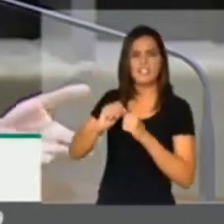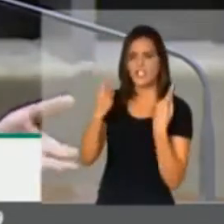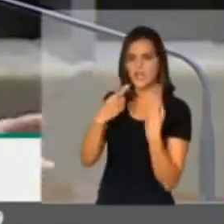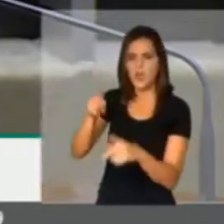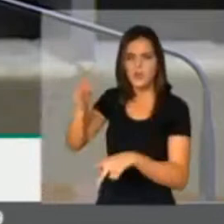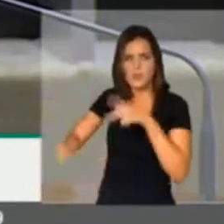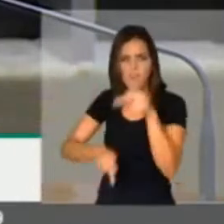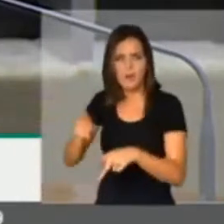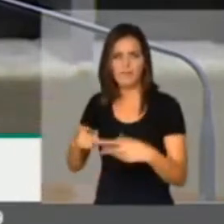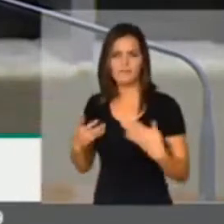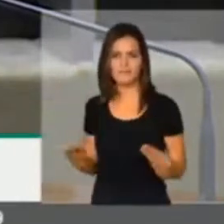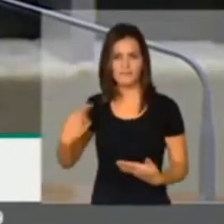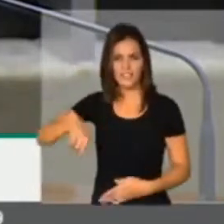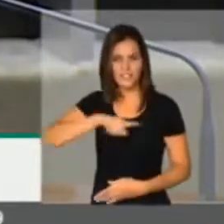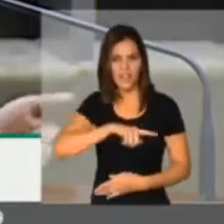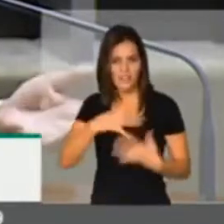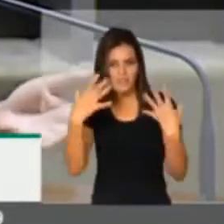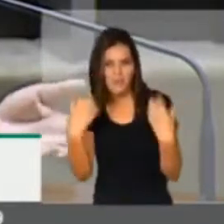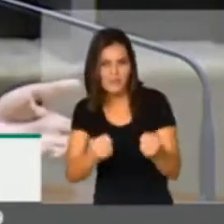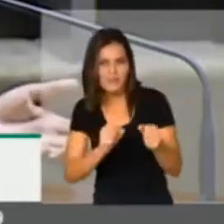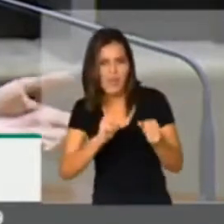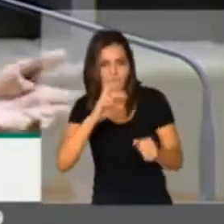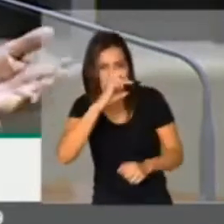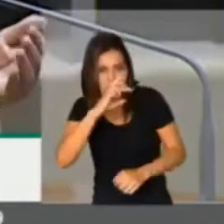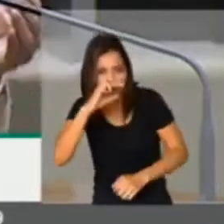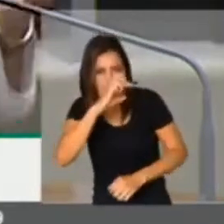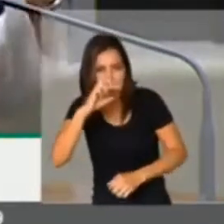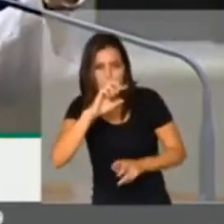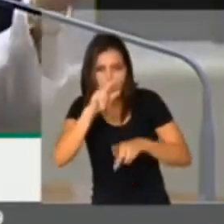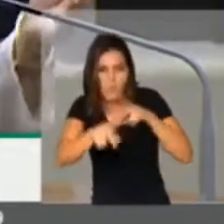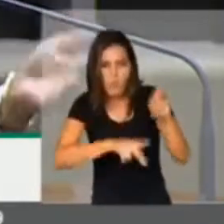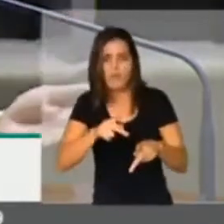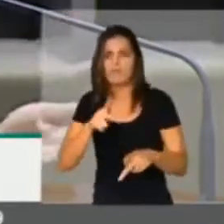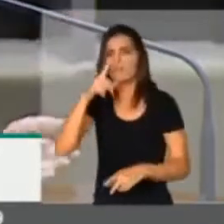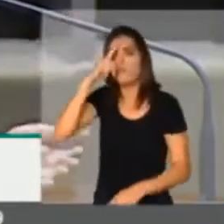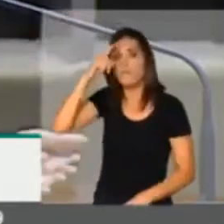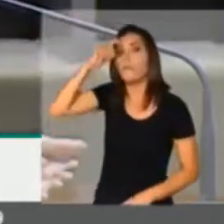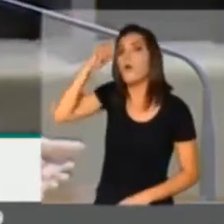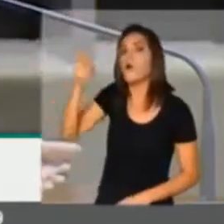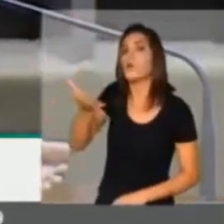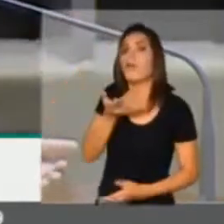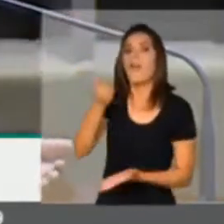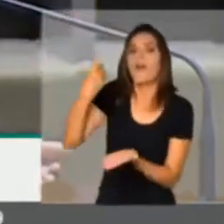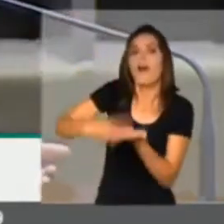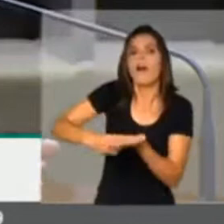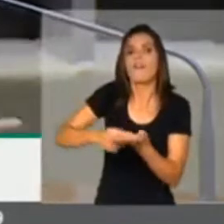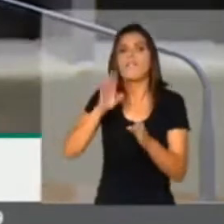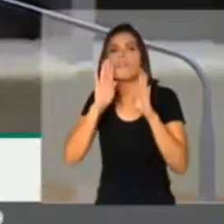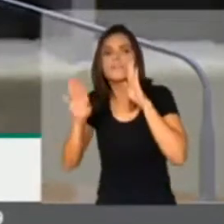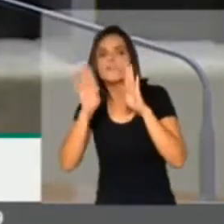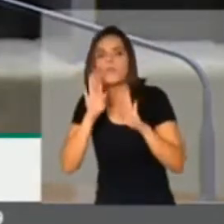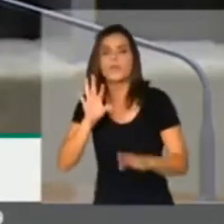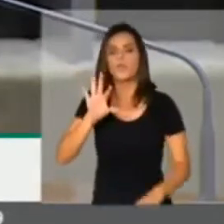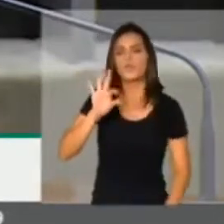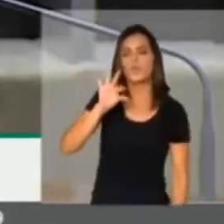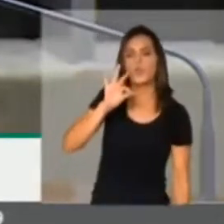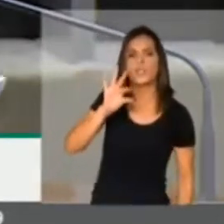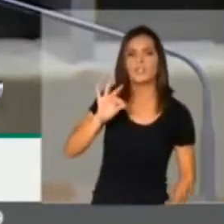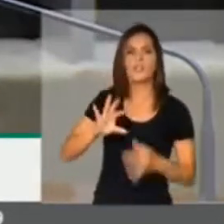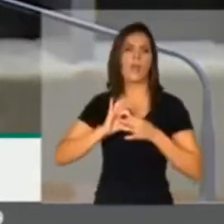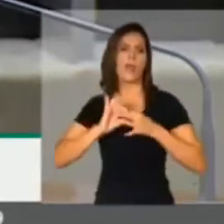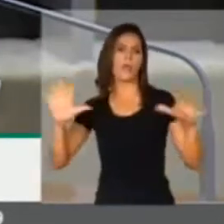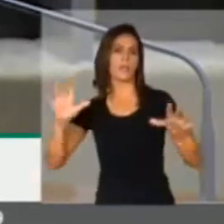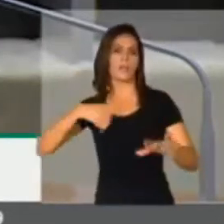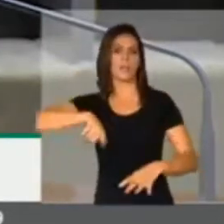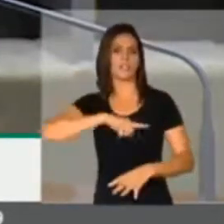irmão e todos nós vamos ser grampeados? E o Moro agora quer um acordo com o Facebook, com o Twitter, para poder abrir o